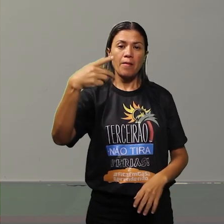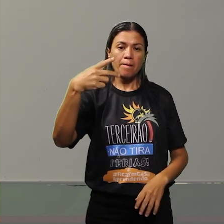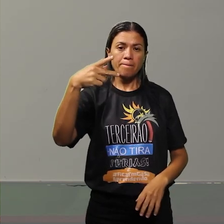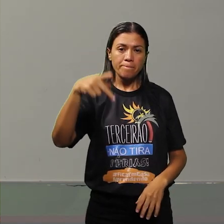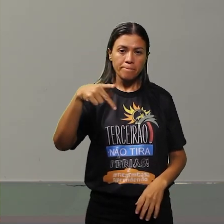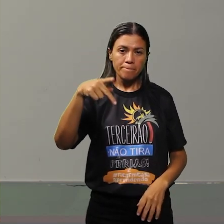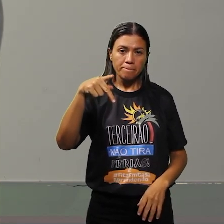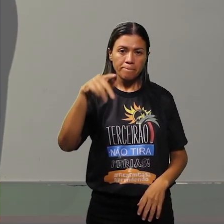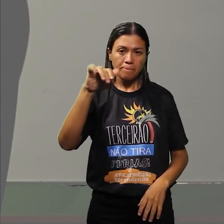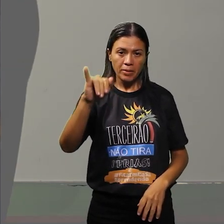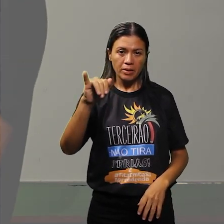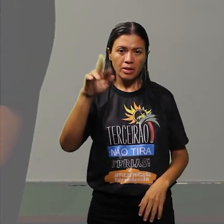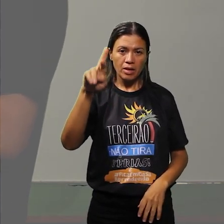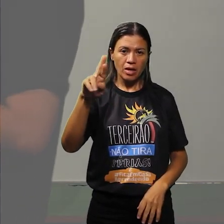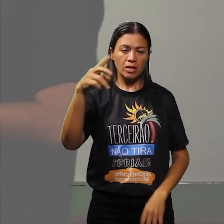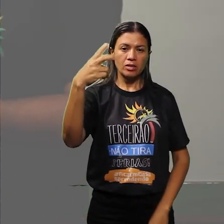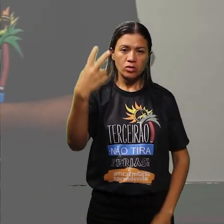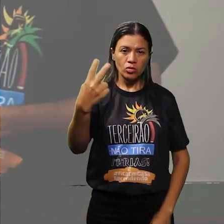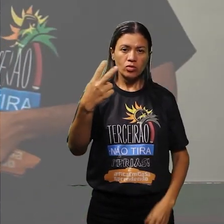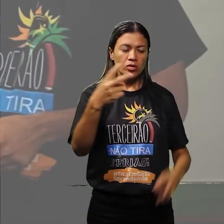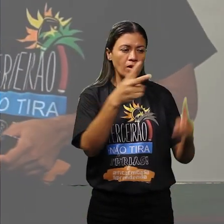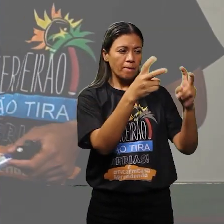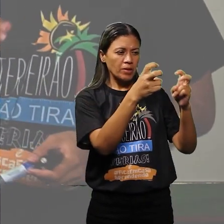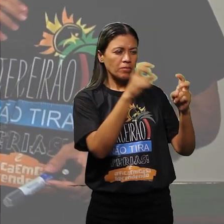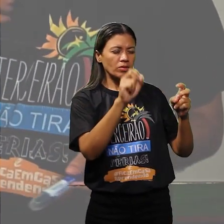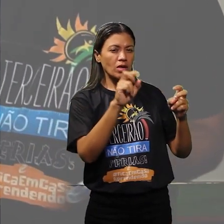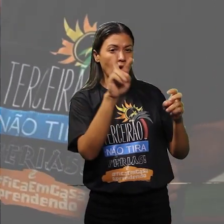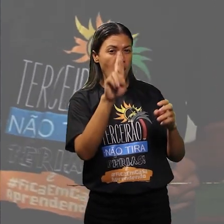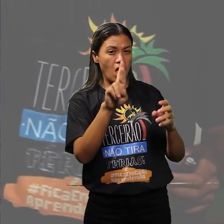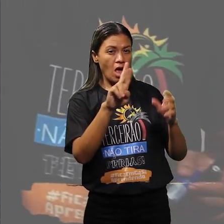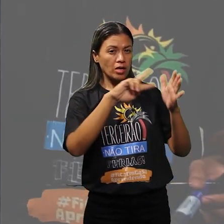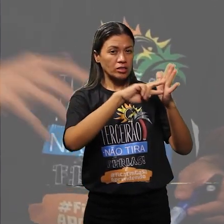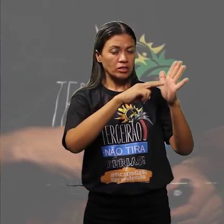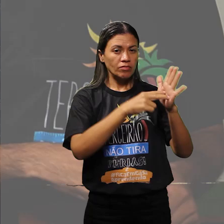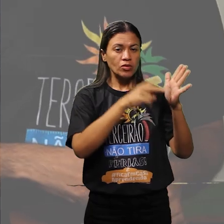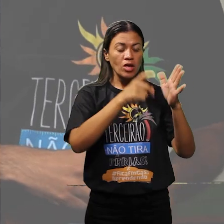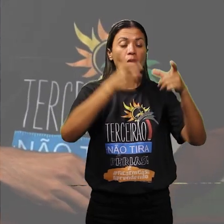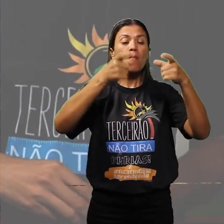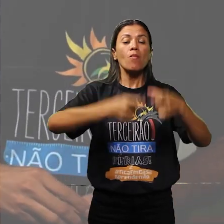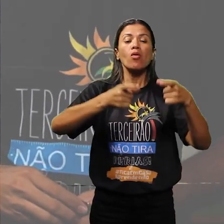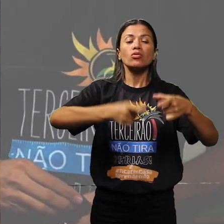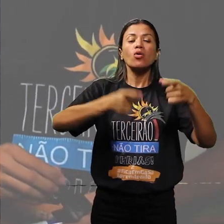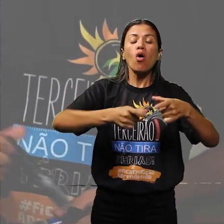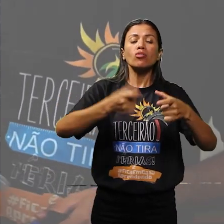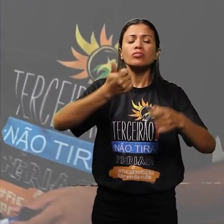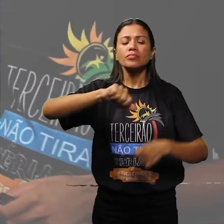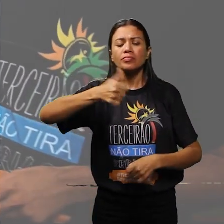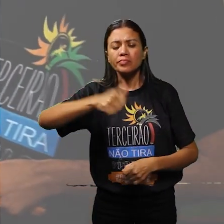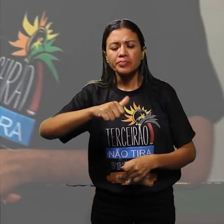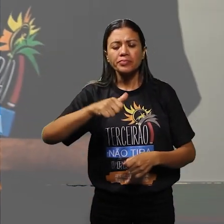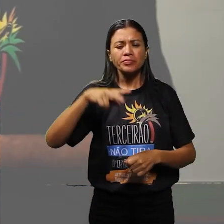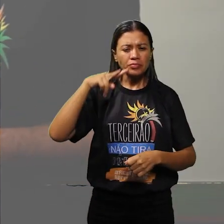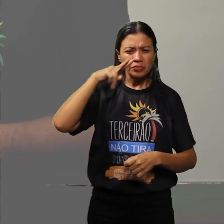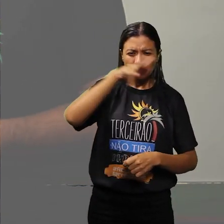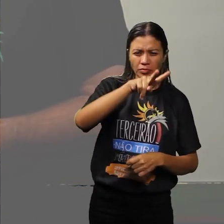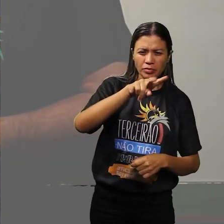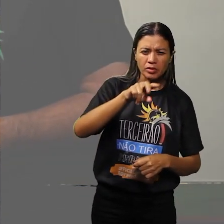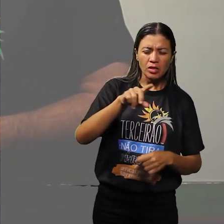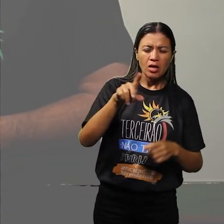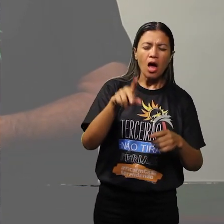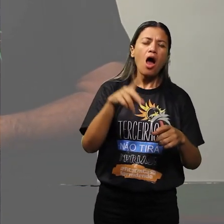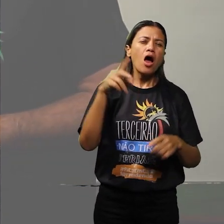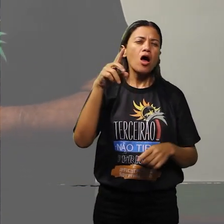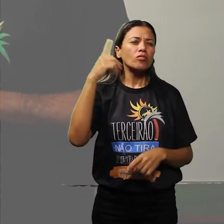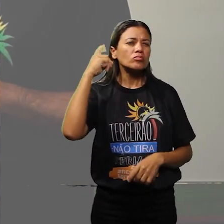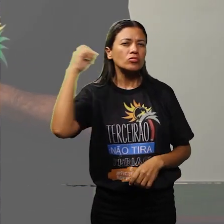4πr2, você vai perceber o quê? Que esse R vai indicar o ponto onde você quer analisar a intensidade. Ah, o som sai aqui do